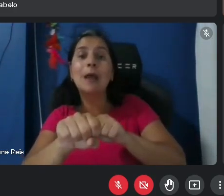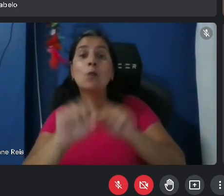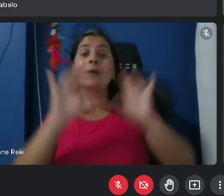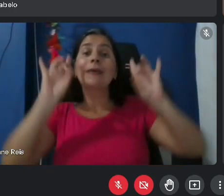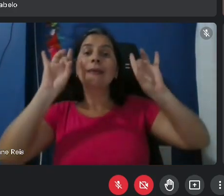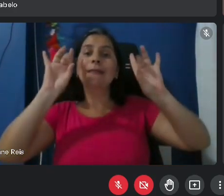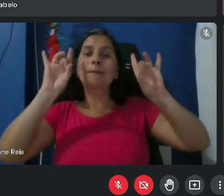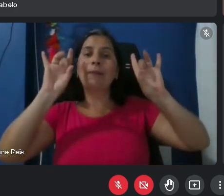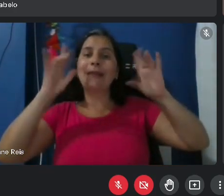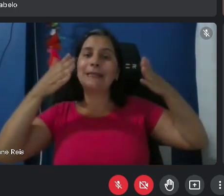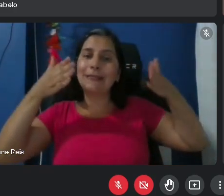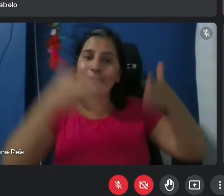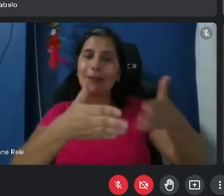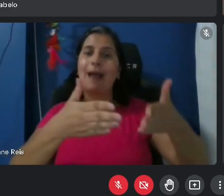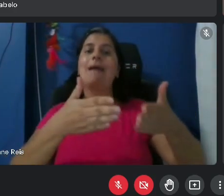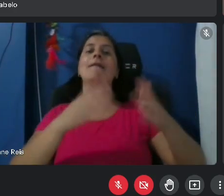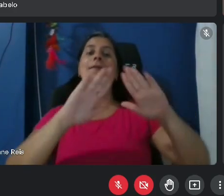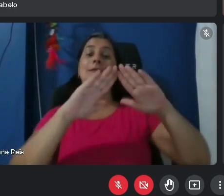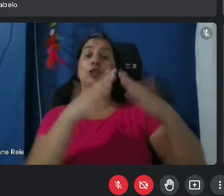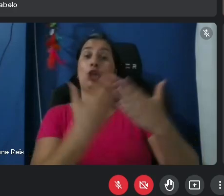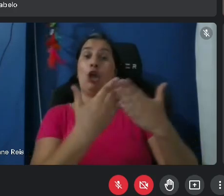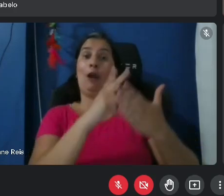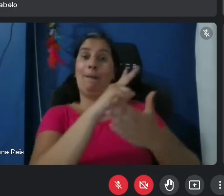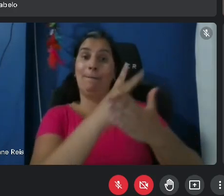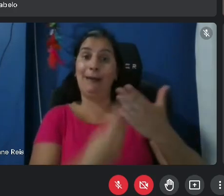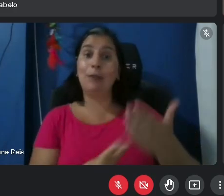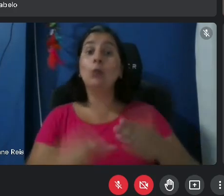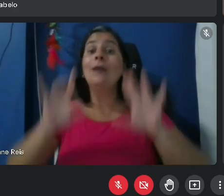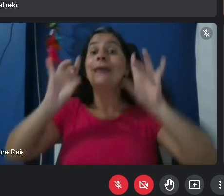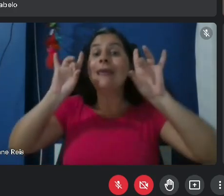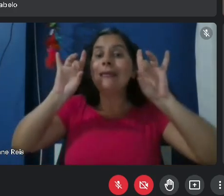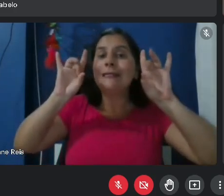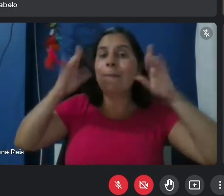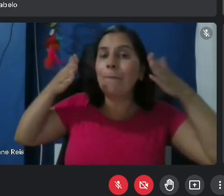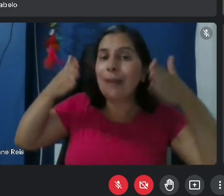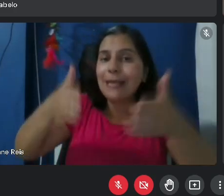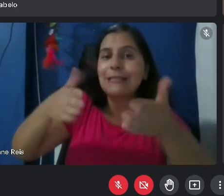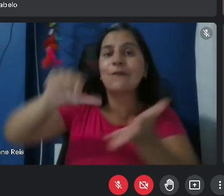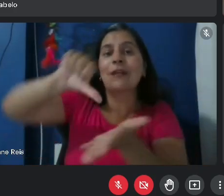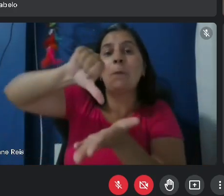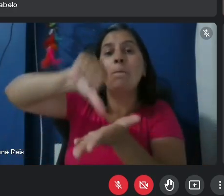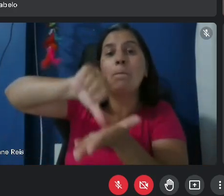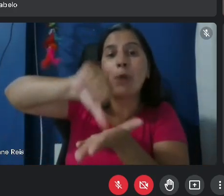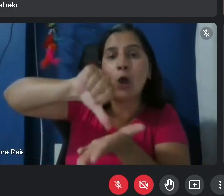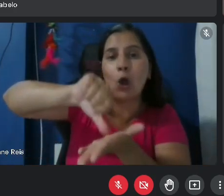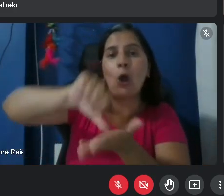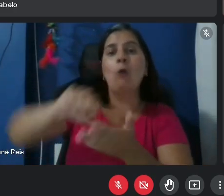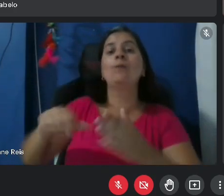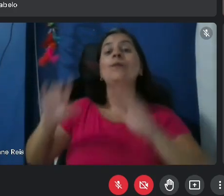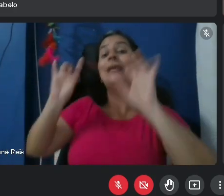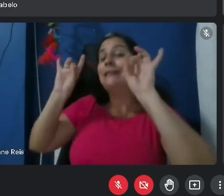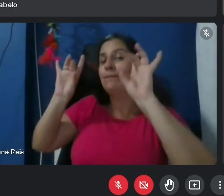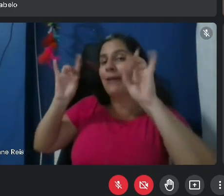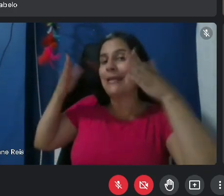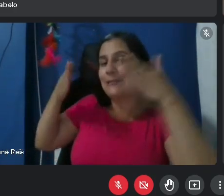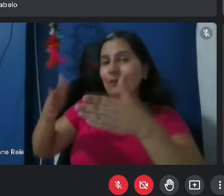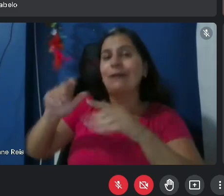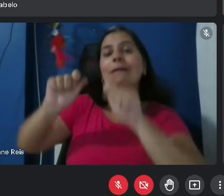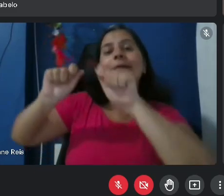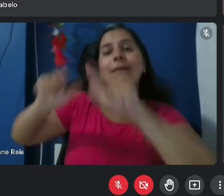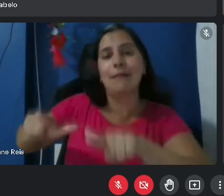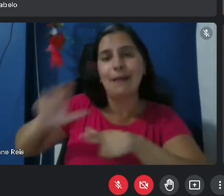Também teremos a formação especial com foco na educação bilíngue. A